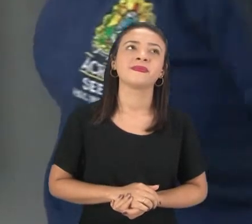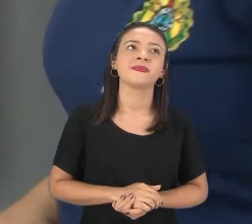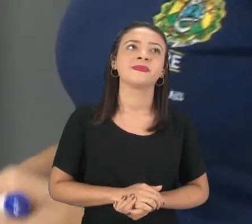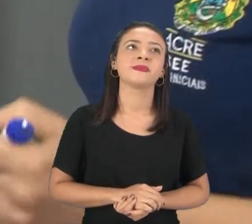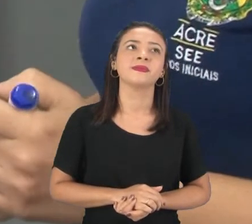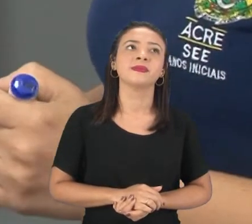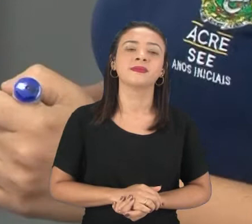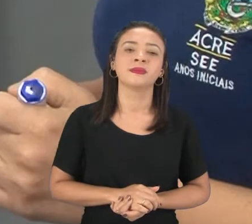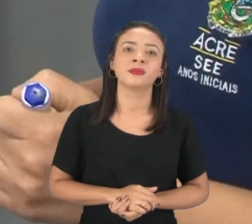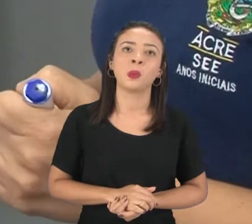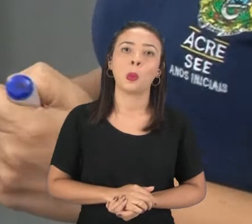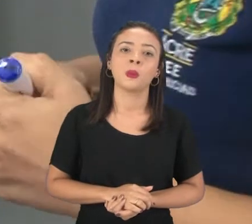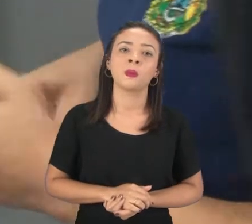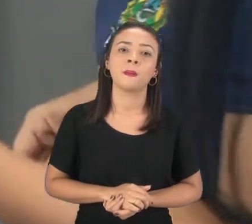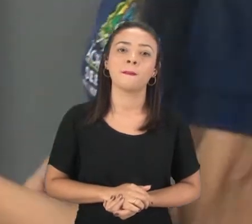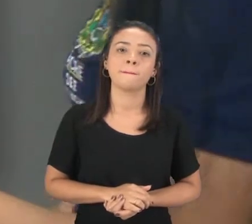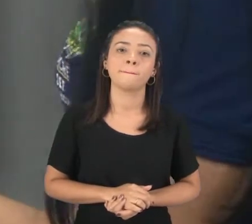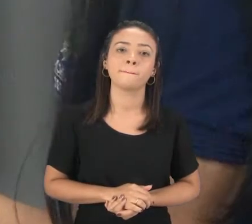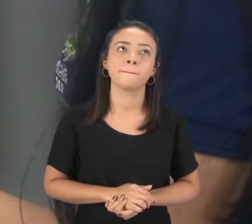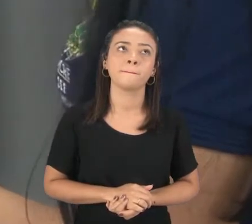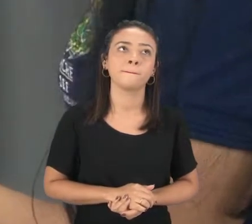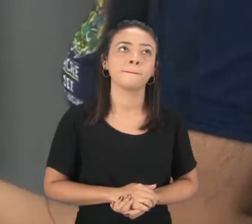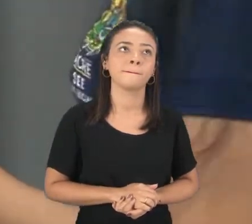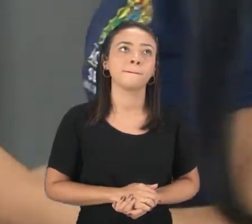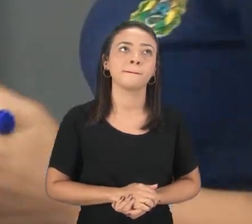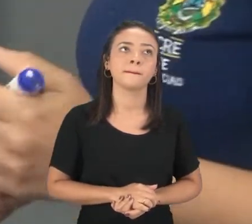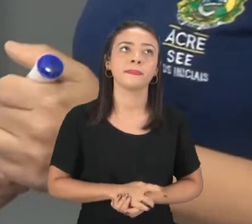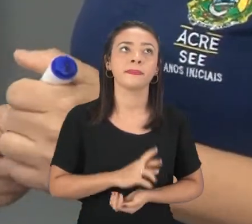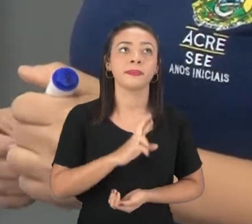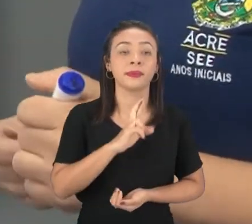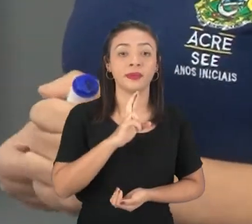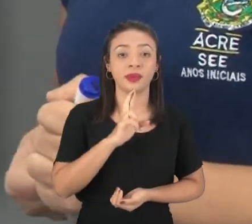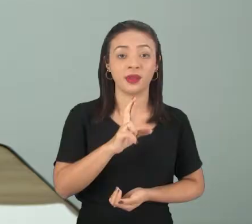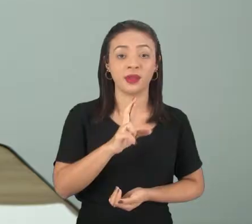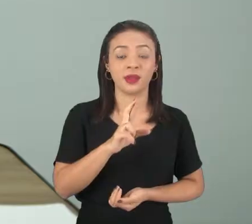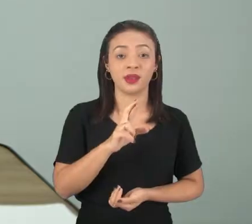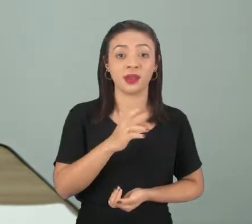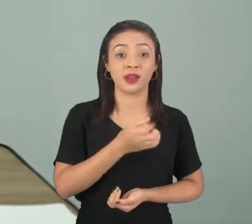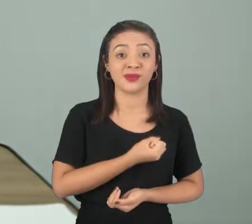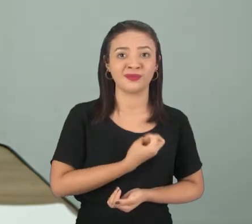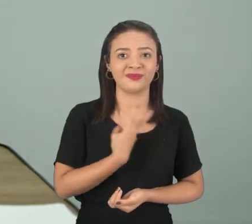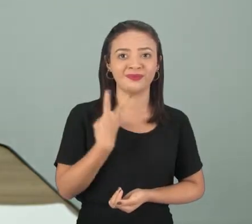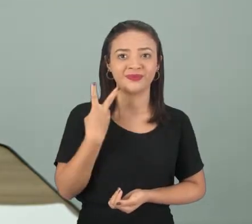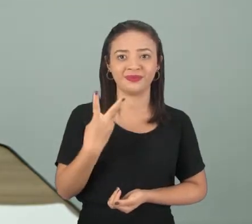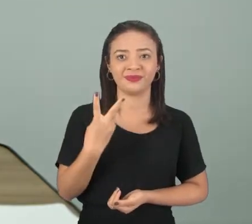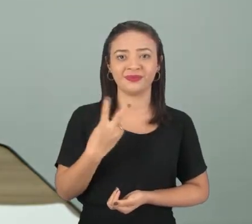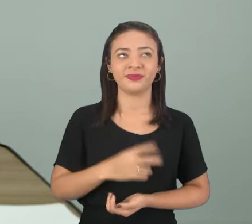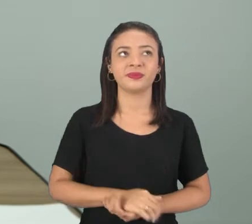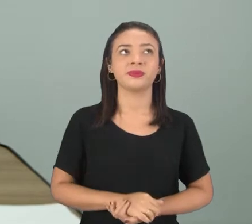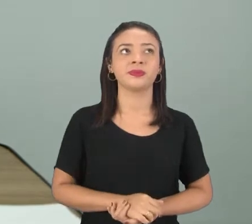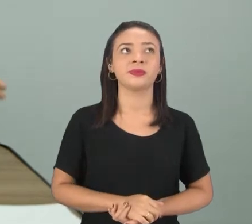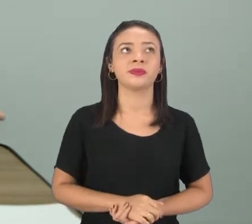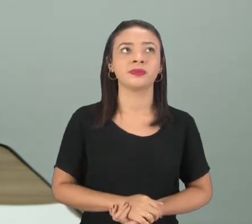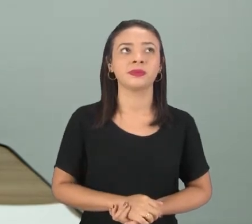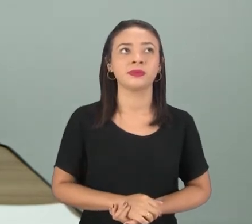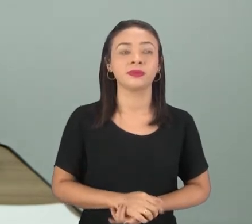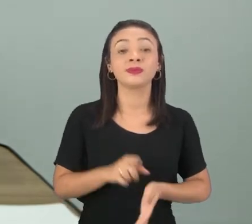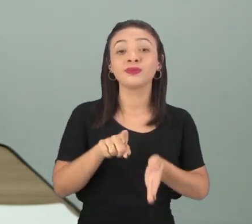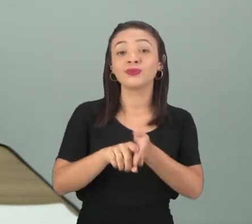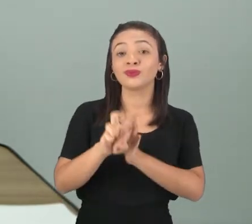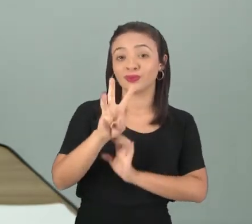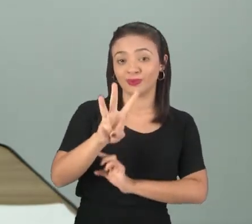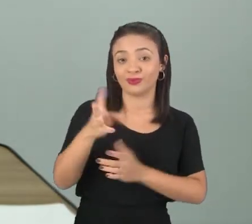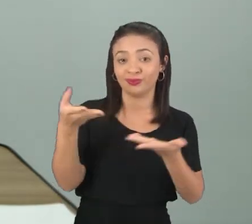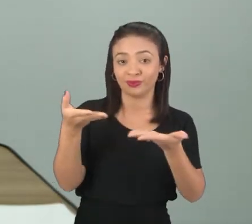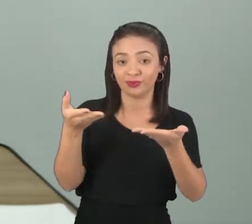em 476 aí seria a resposta da número 2 Ok vamos lá pra